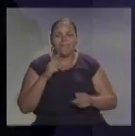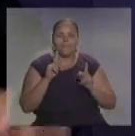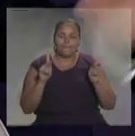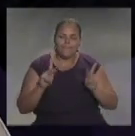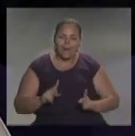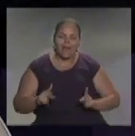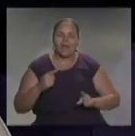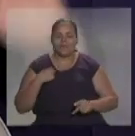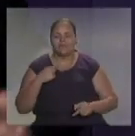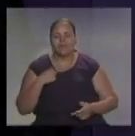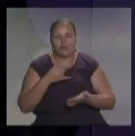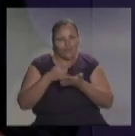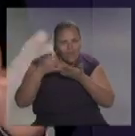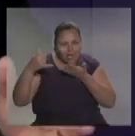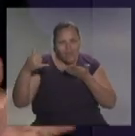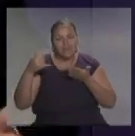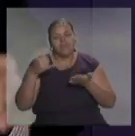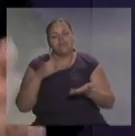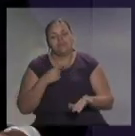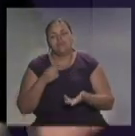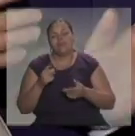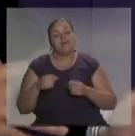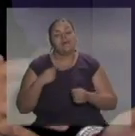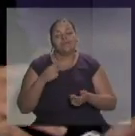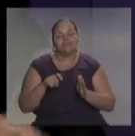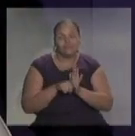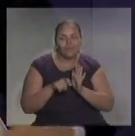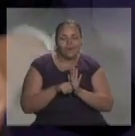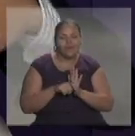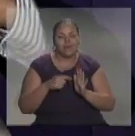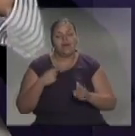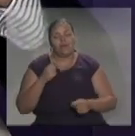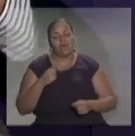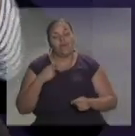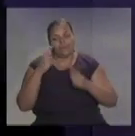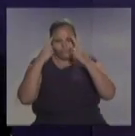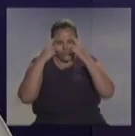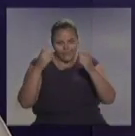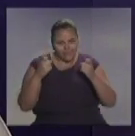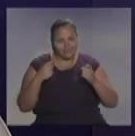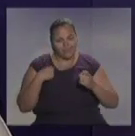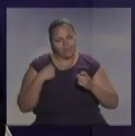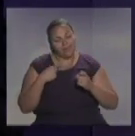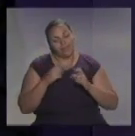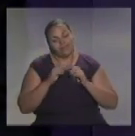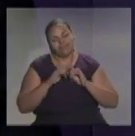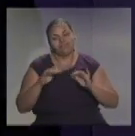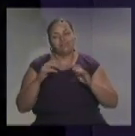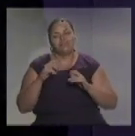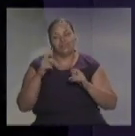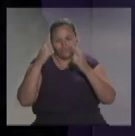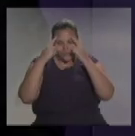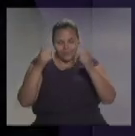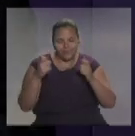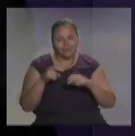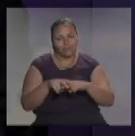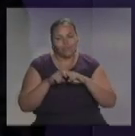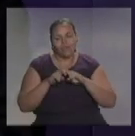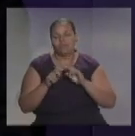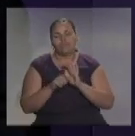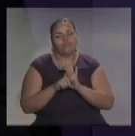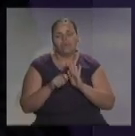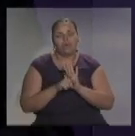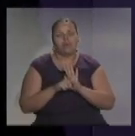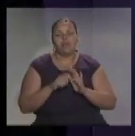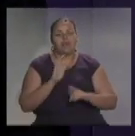baseadinho dele, se ele cheira lá a cocaína dele. Ele contribui para a violência, contribui para a autodestruição, porque é verdade isso.